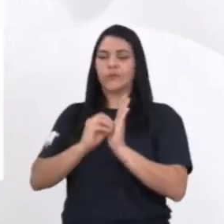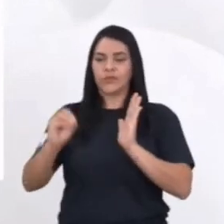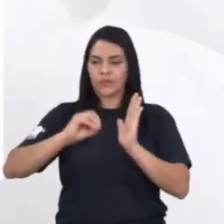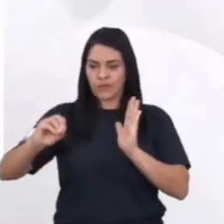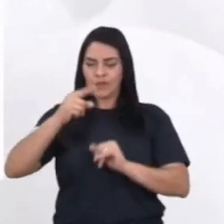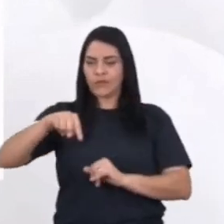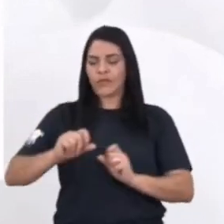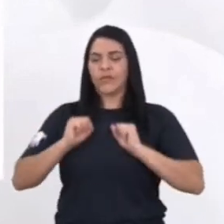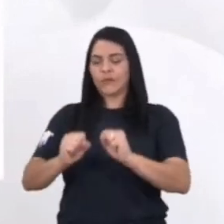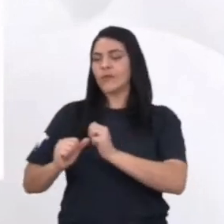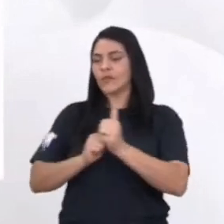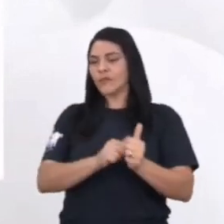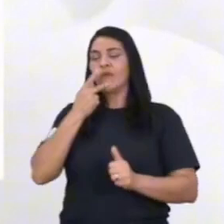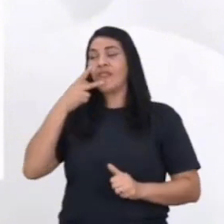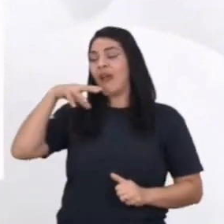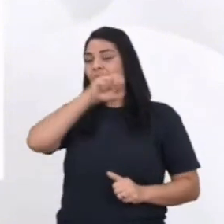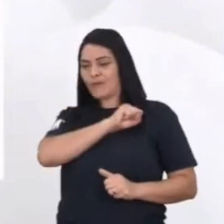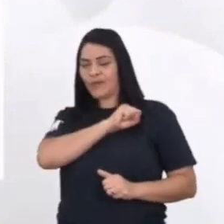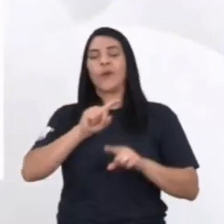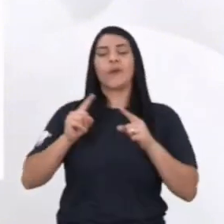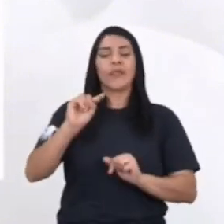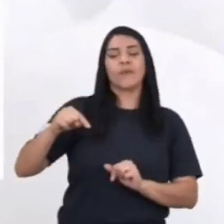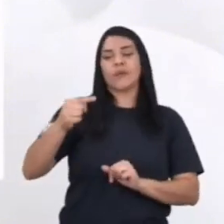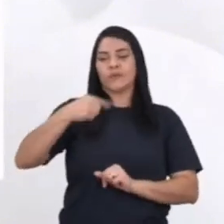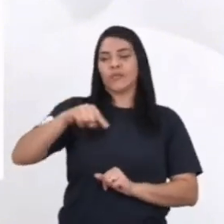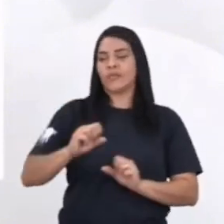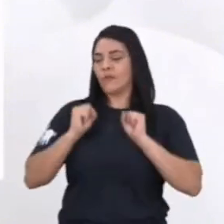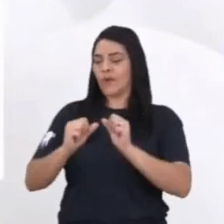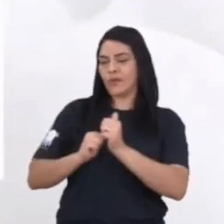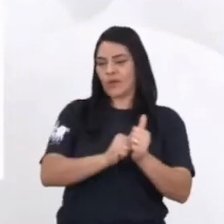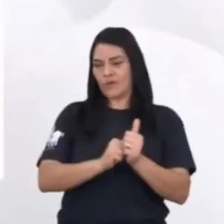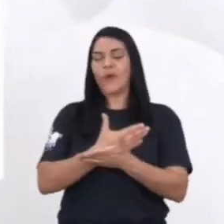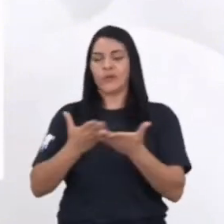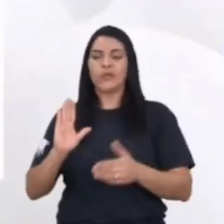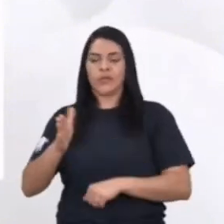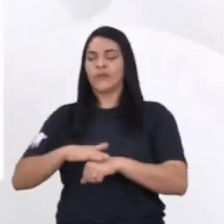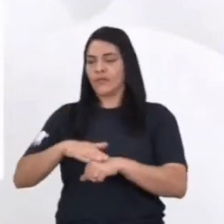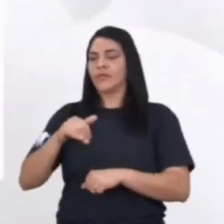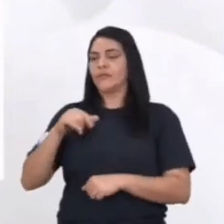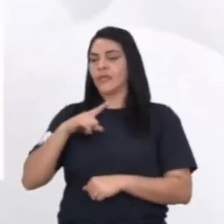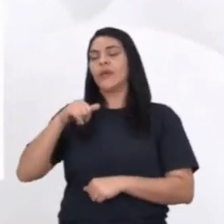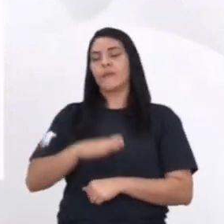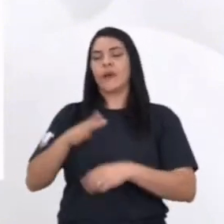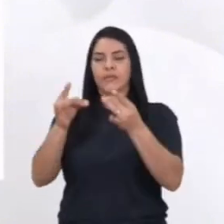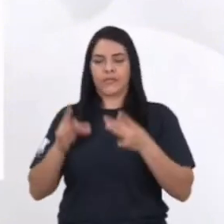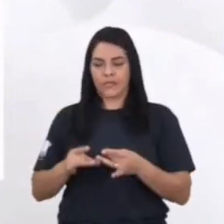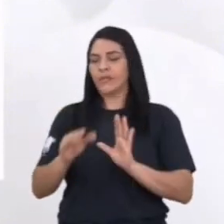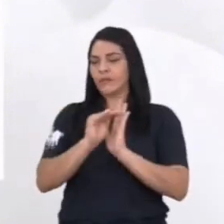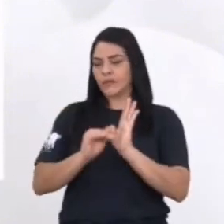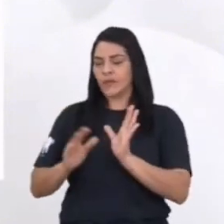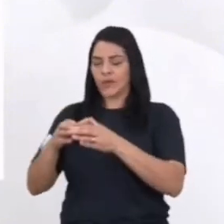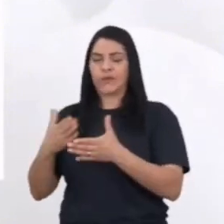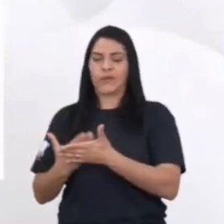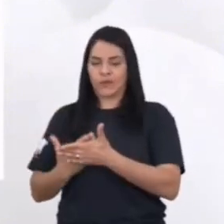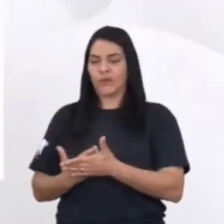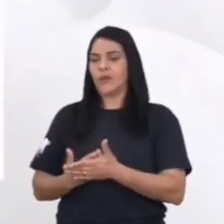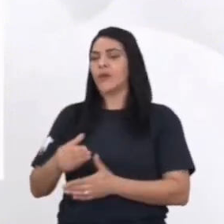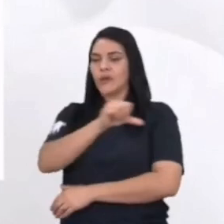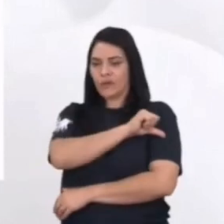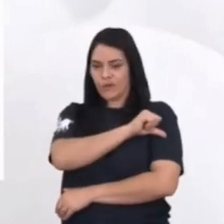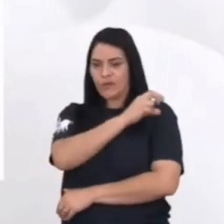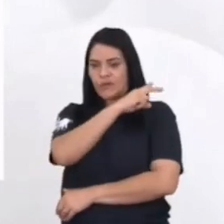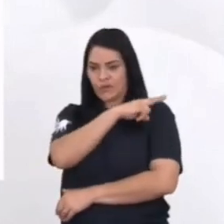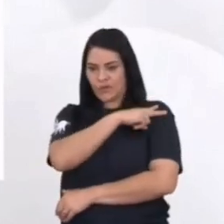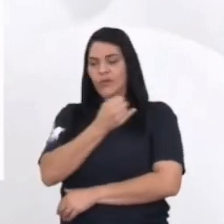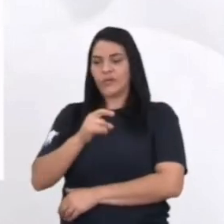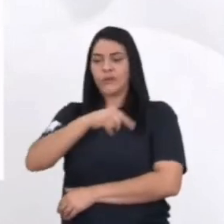e que vocês podem acompanhar. Eu vou falar bem rapidinho dela, mas depois vocês podem acompanhar a live que a gente já fez para ter mais detalhes. Essa tarefa por grupo de aulas atende especificamente o 9º ano e a 2ª